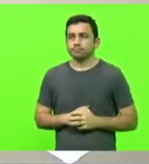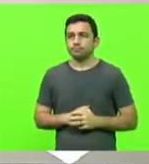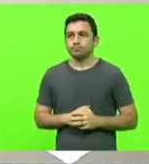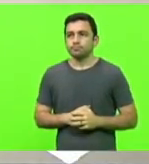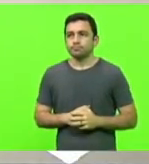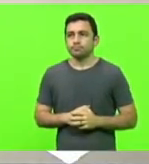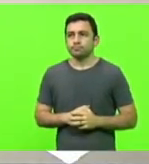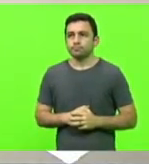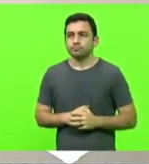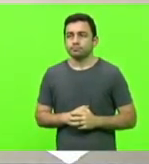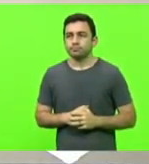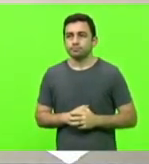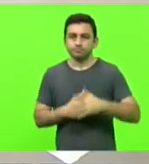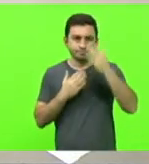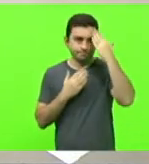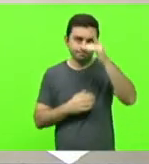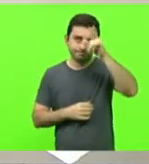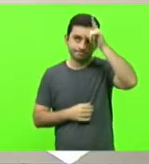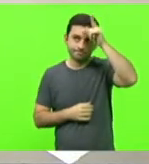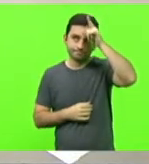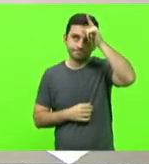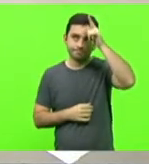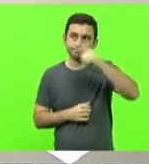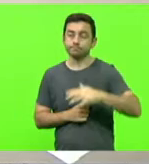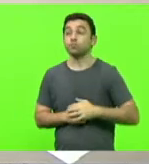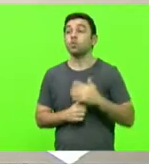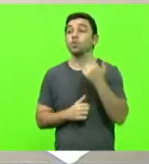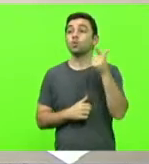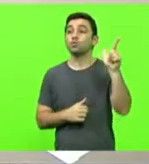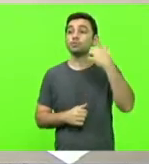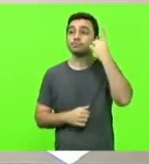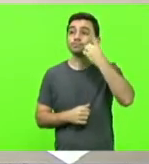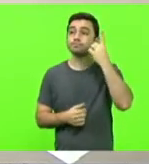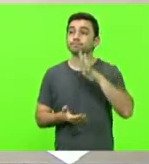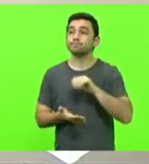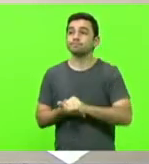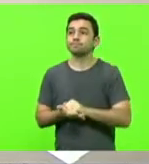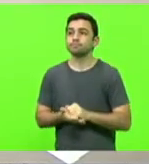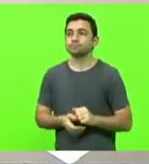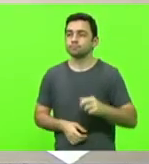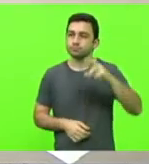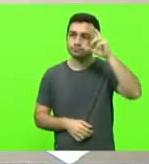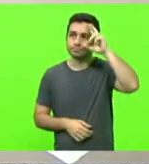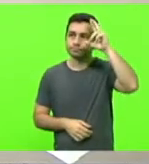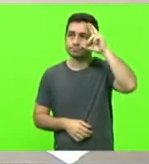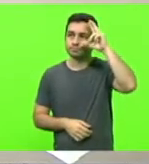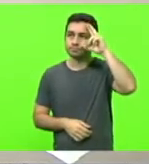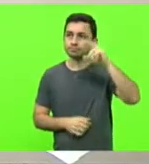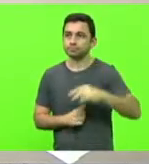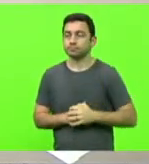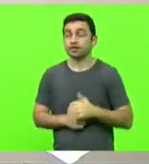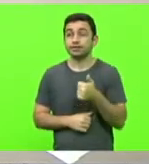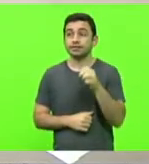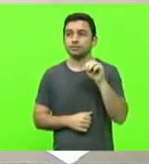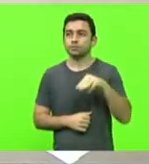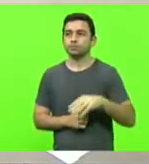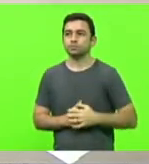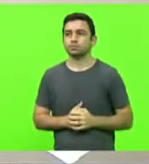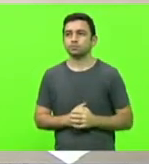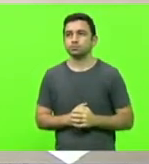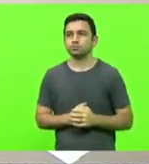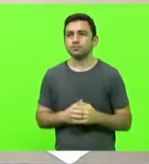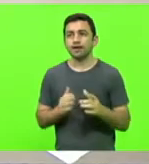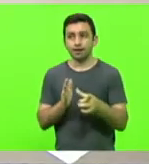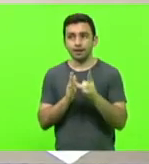Obrigado, deputado Sargento Lima. Próximo deputado inscrito, deputado Ricardo Alba. Vossa Excelência, será 10 minutos. Mas antes eu